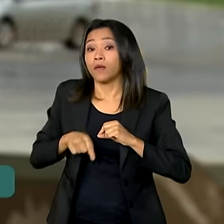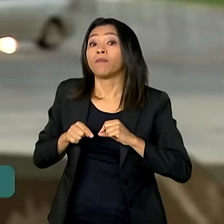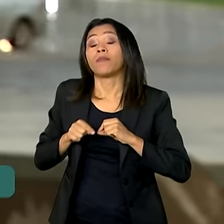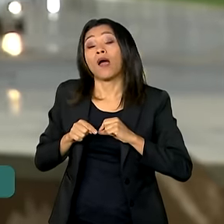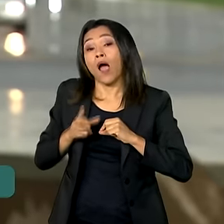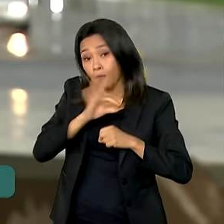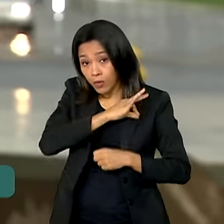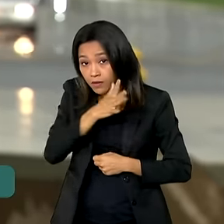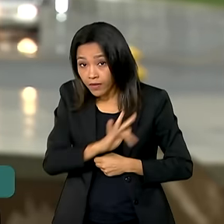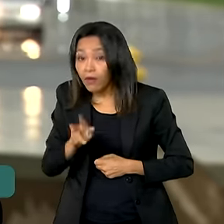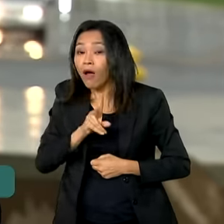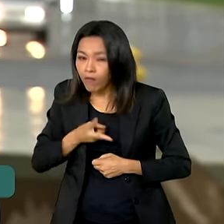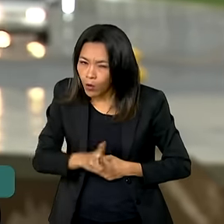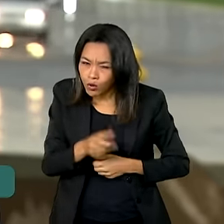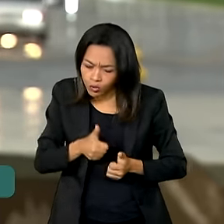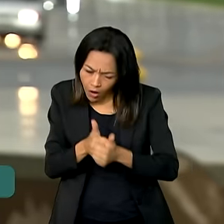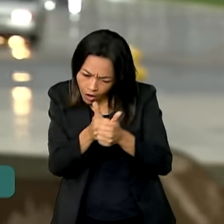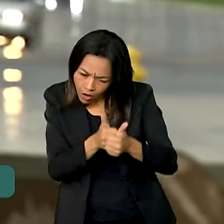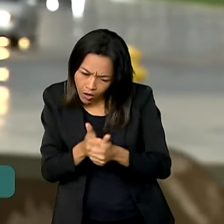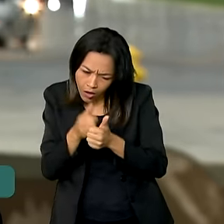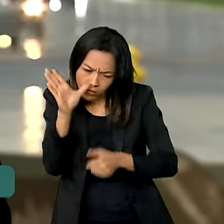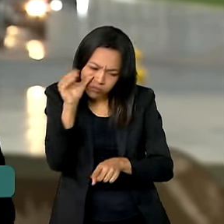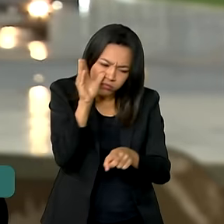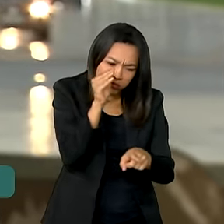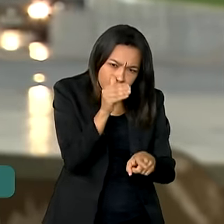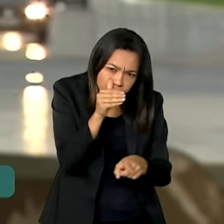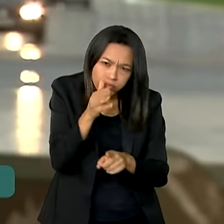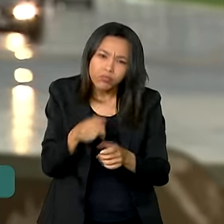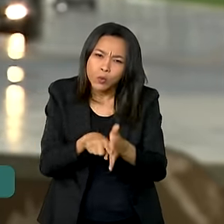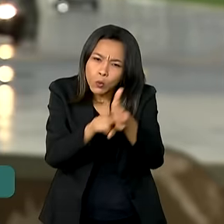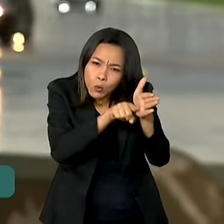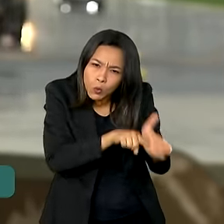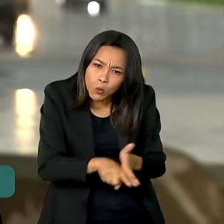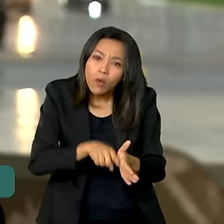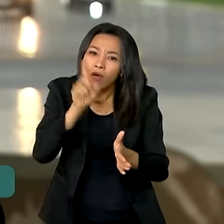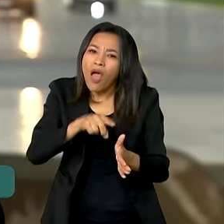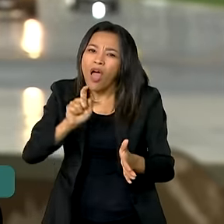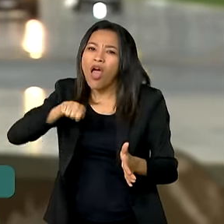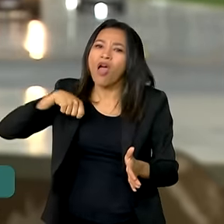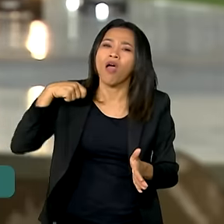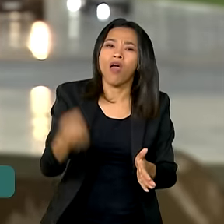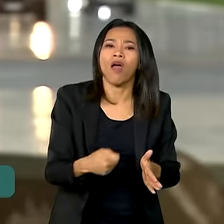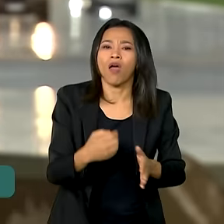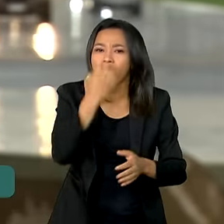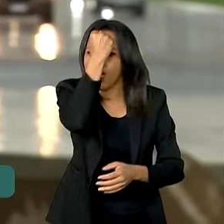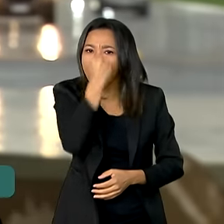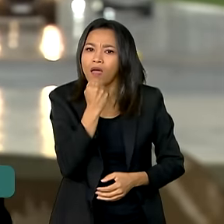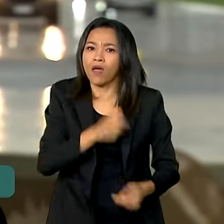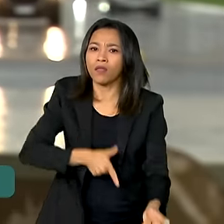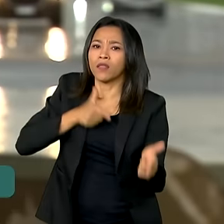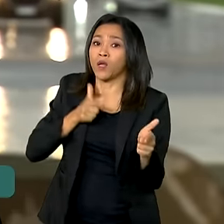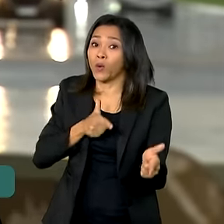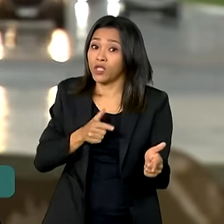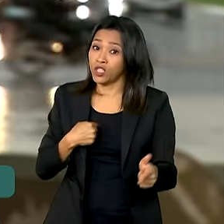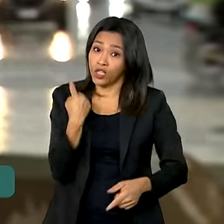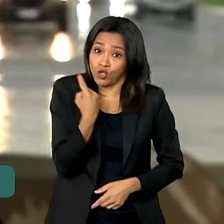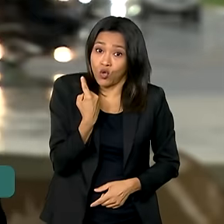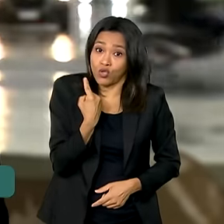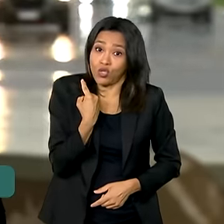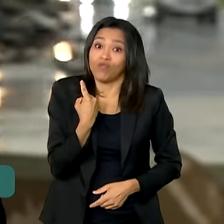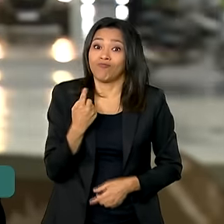as investigações e revela que o episódio foi um ato terrorista e que o homem agiu sozinho, de forma